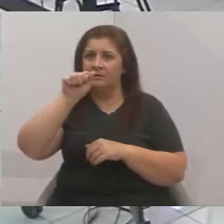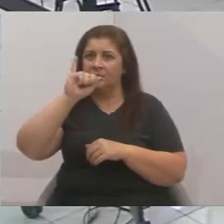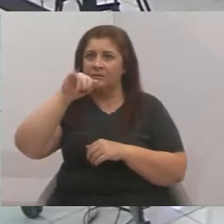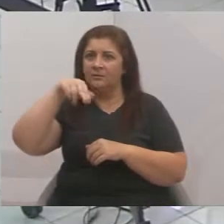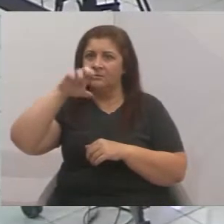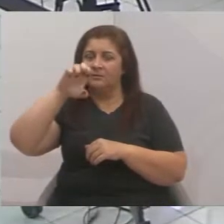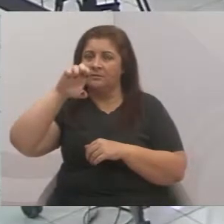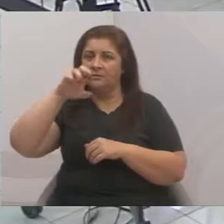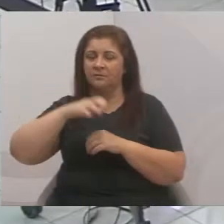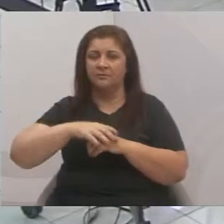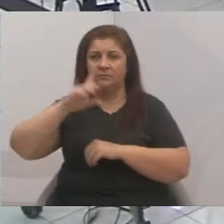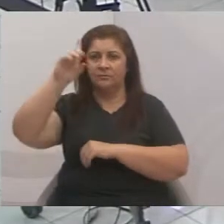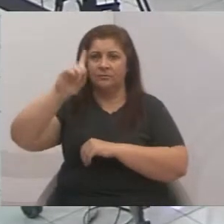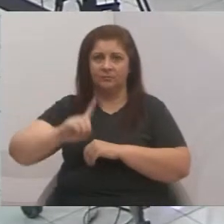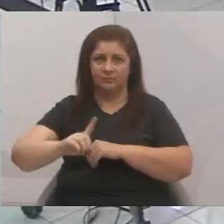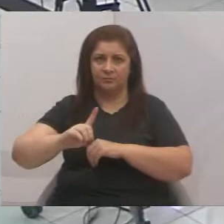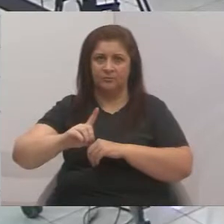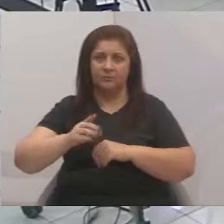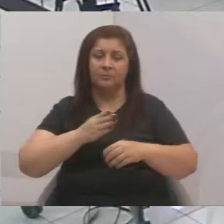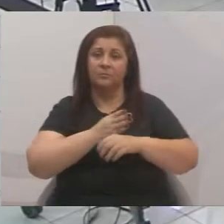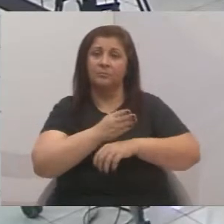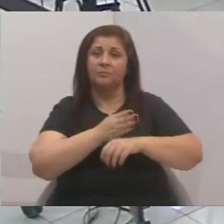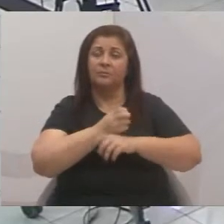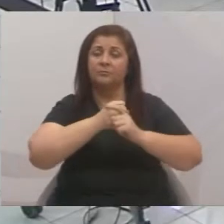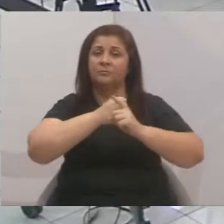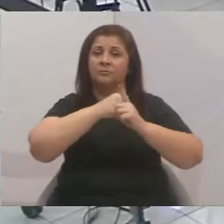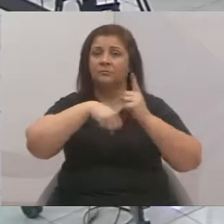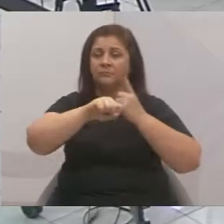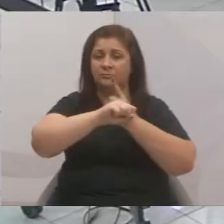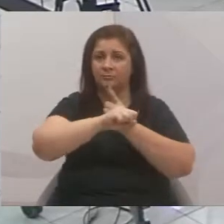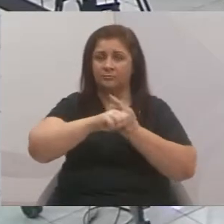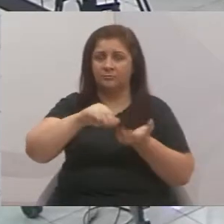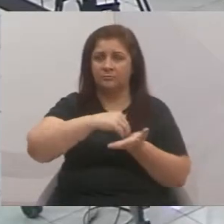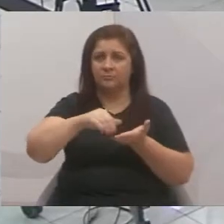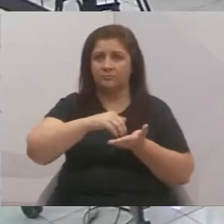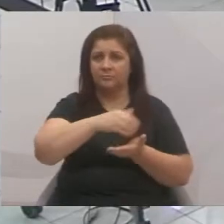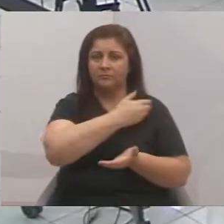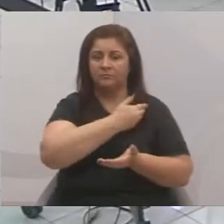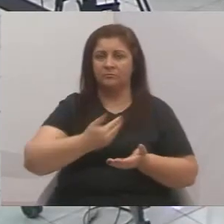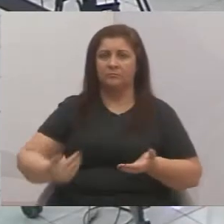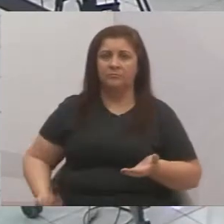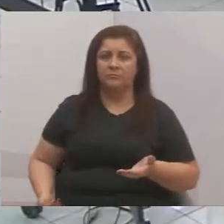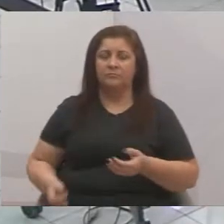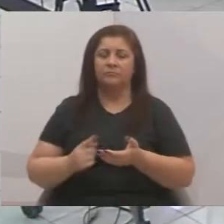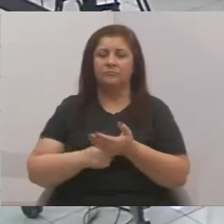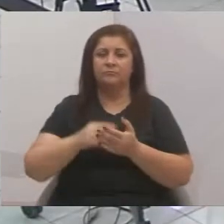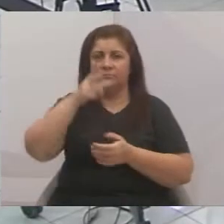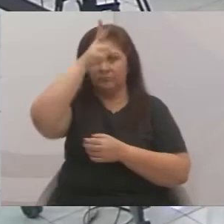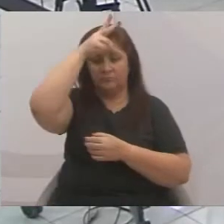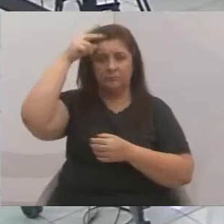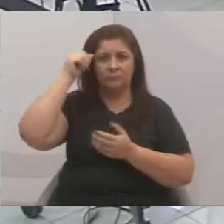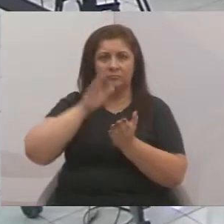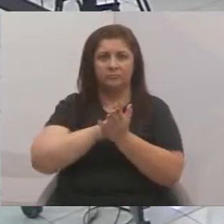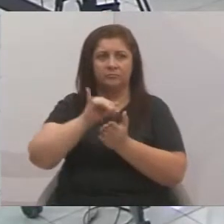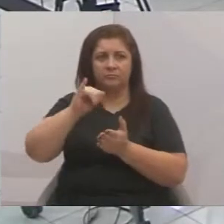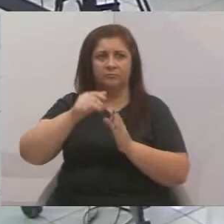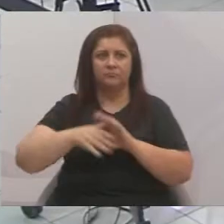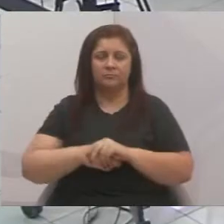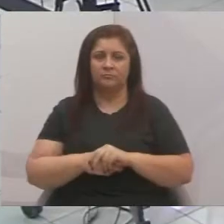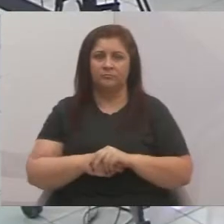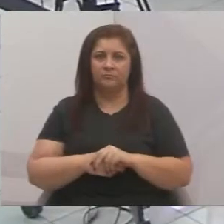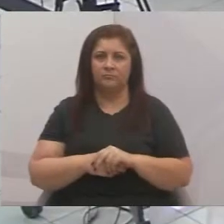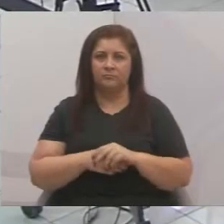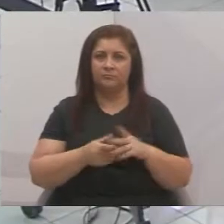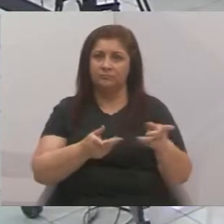Santos, diretora de Participação Social da Secretaria de Governo e Planejamento da Prefeitura Municipal de Jacareí.